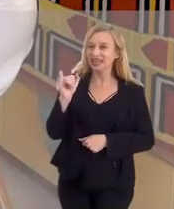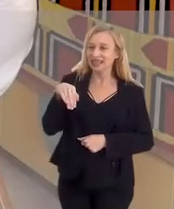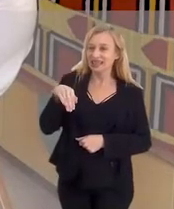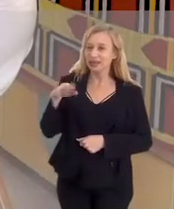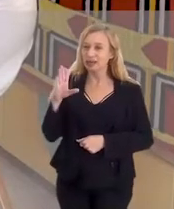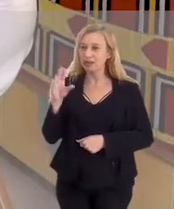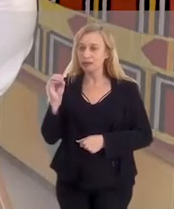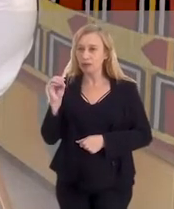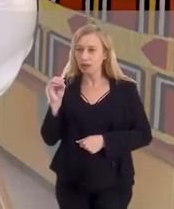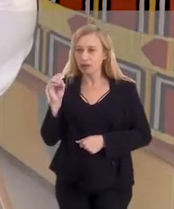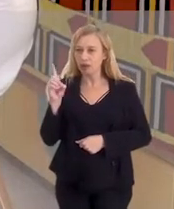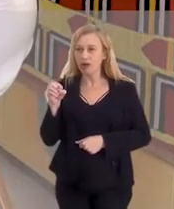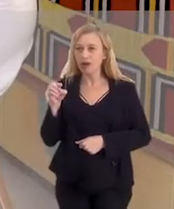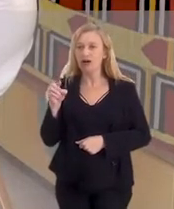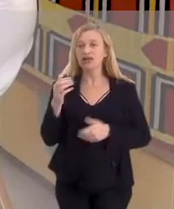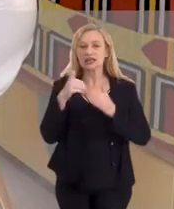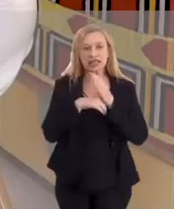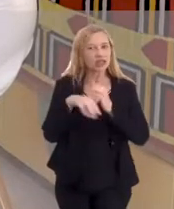ter segredo o tempo todo, né?